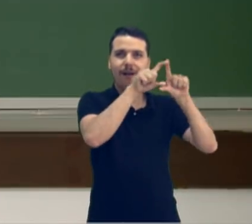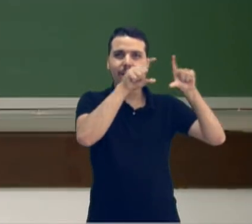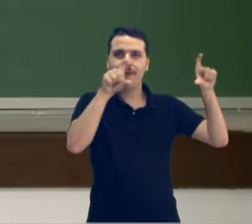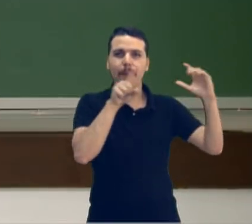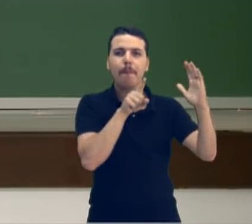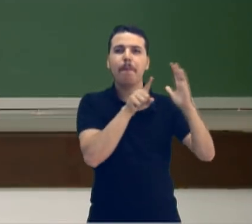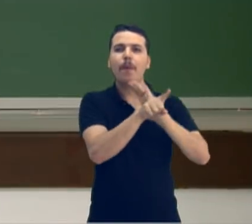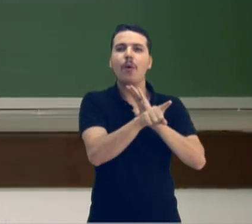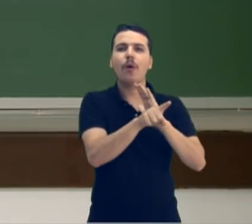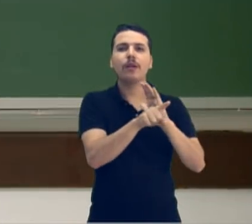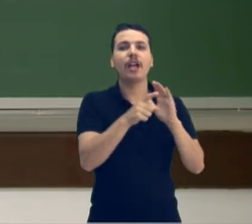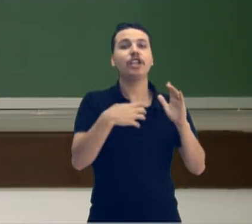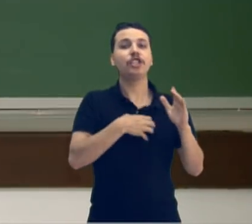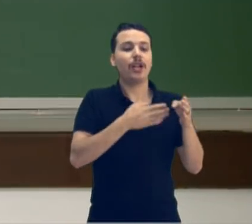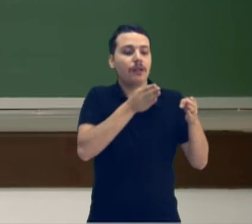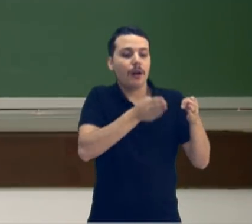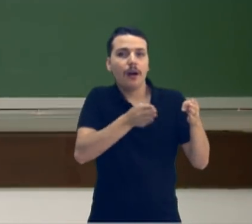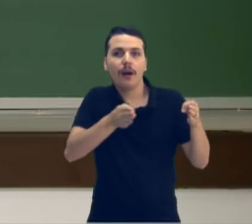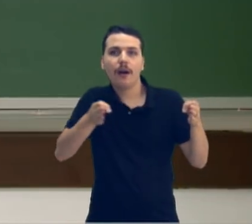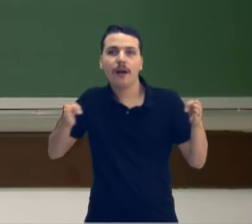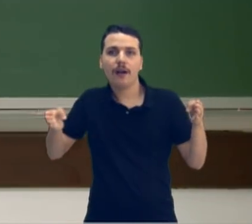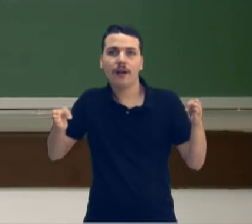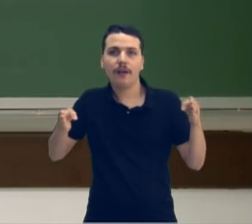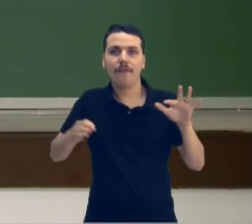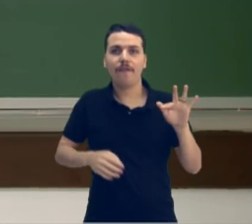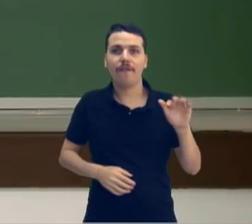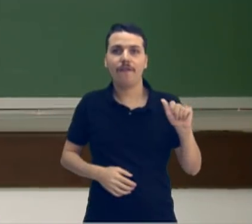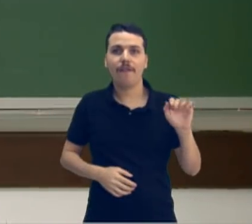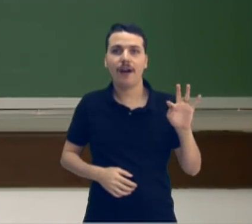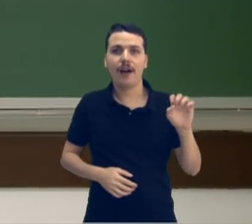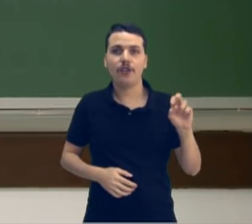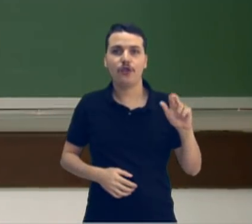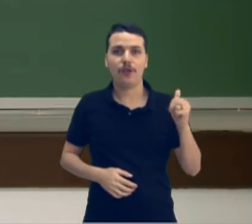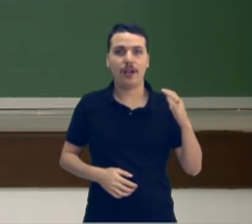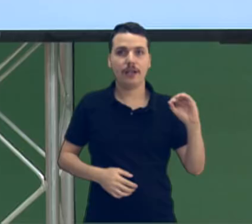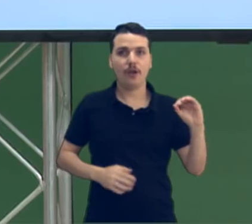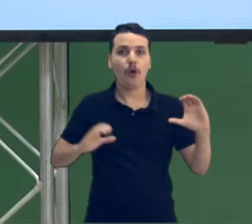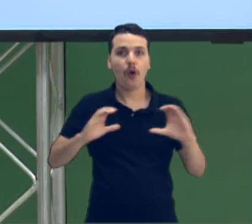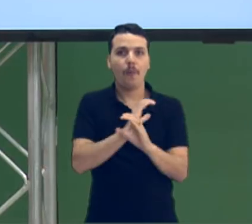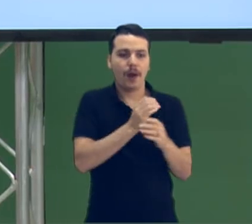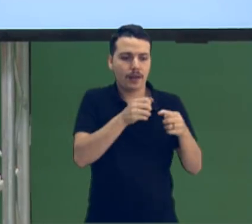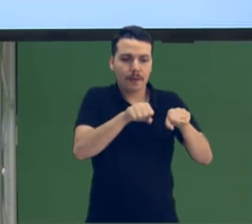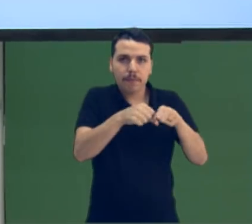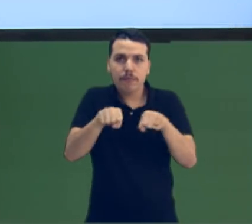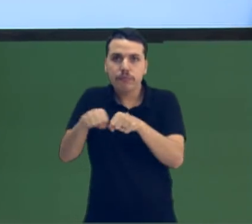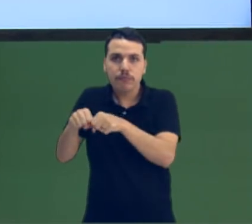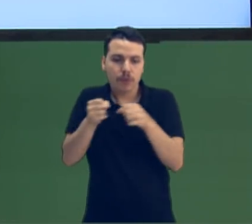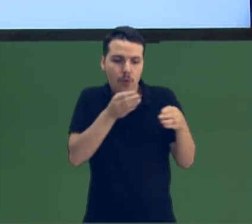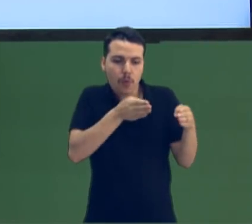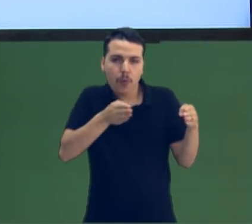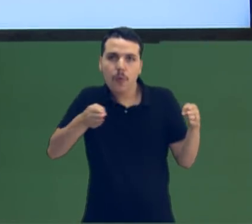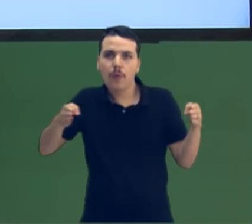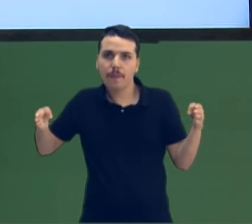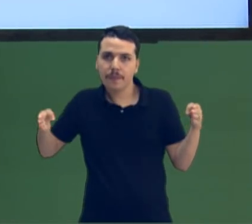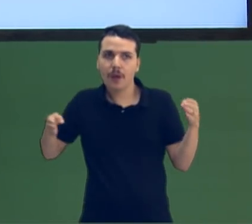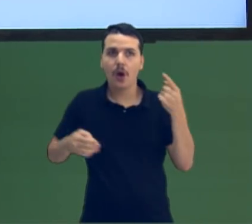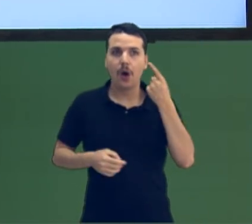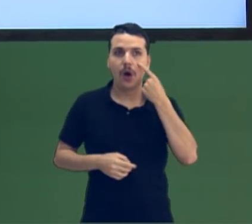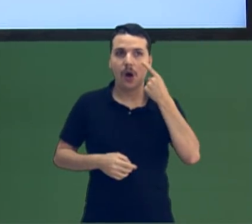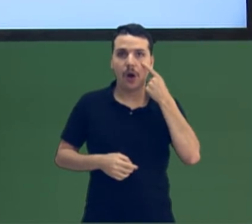forma fatorada, ou seja, a fatoração completa. Vamos ver como é que ficou? Se eu